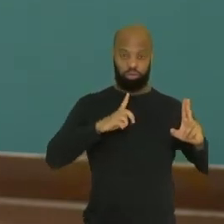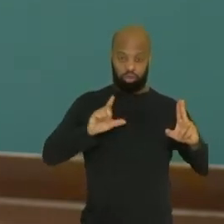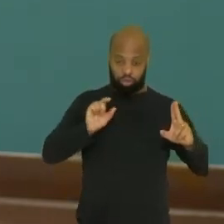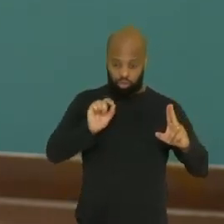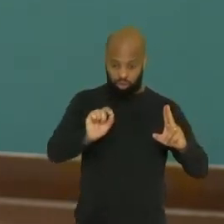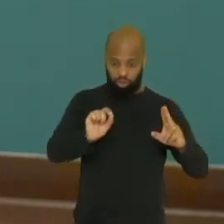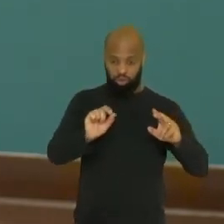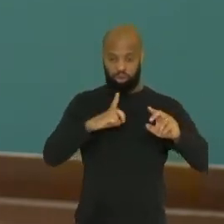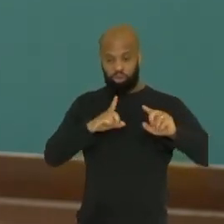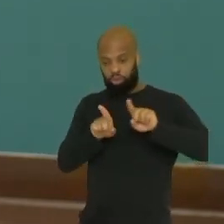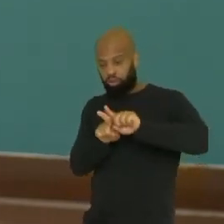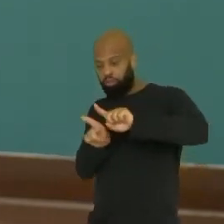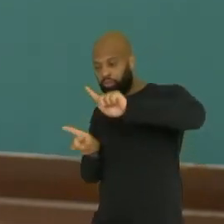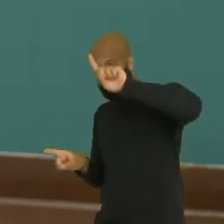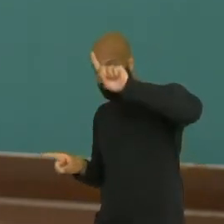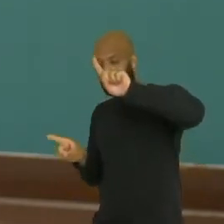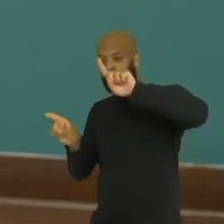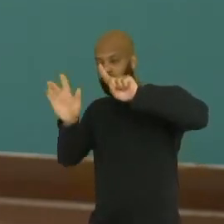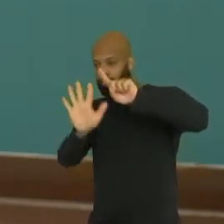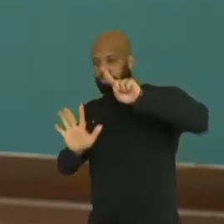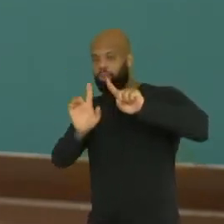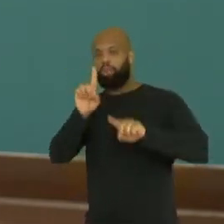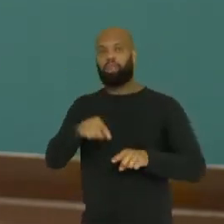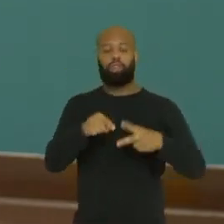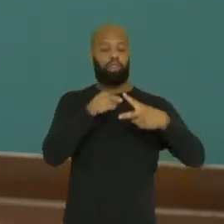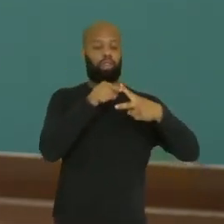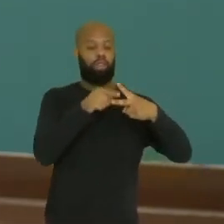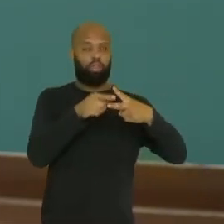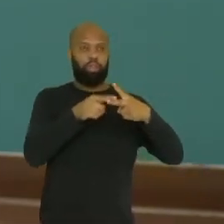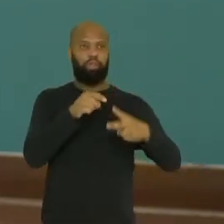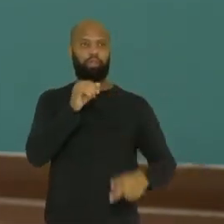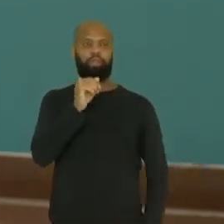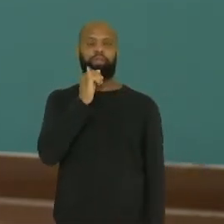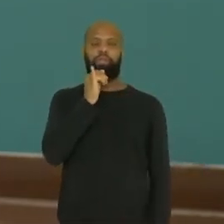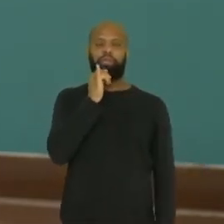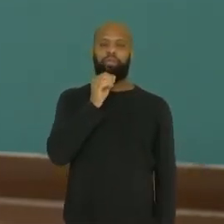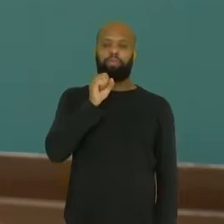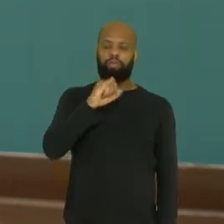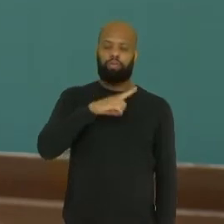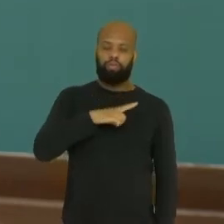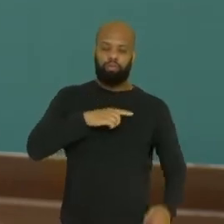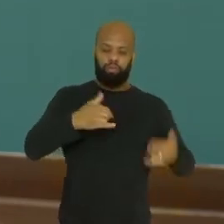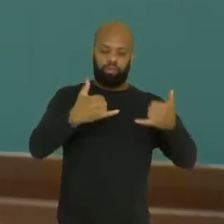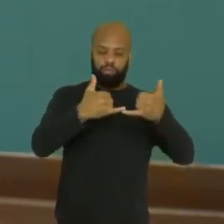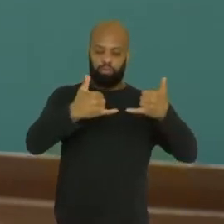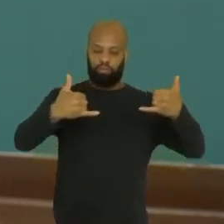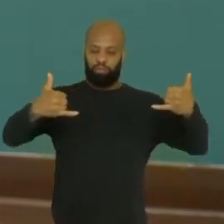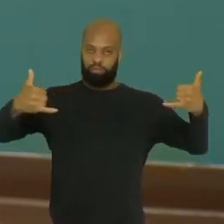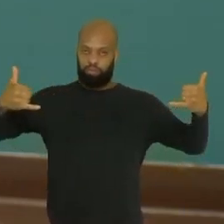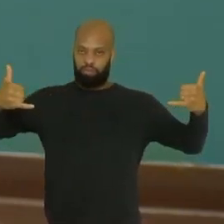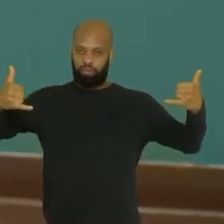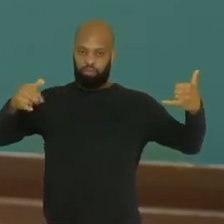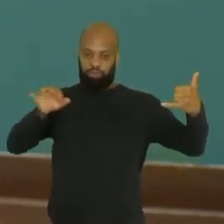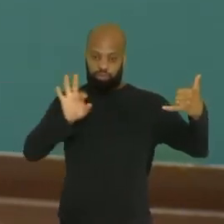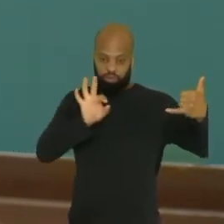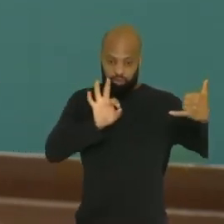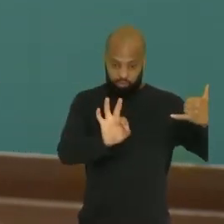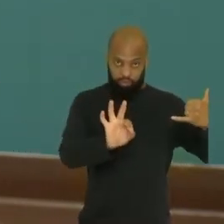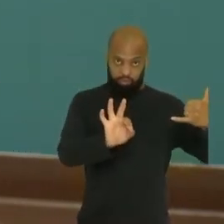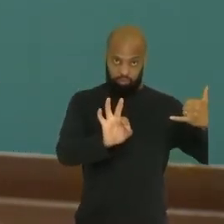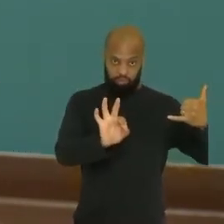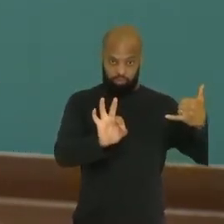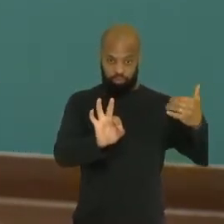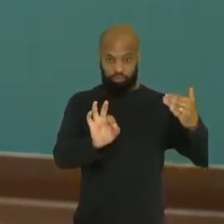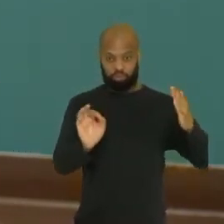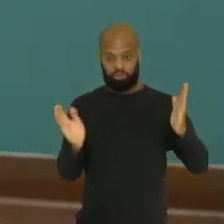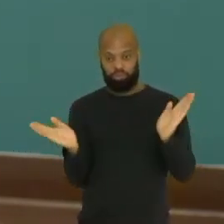Então imagine uma linha reta, né? Uma reta. Se você marcar um pontinho lá no meio e dobrar essa reta, vai